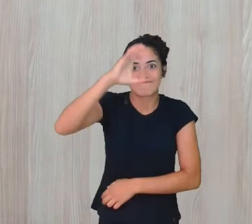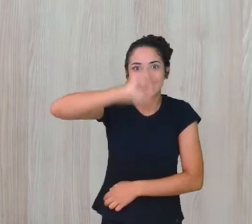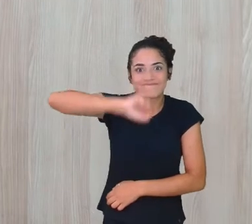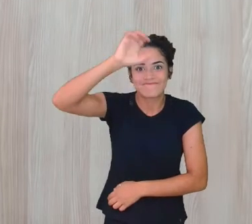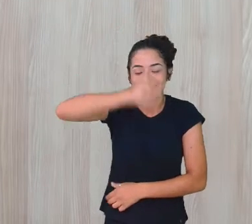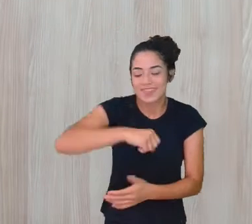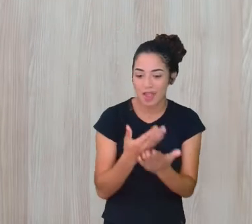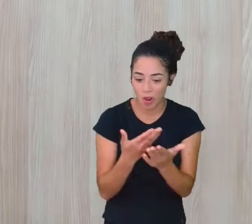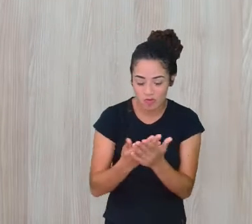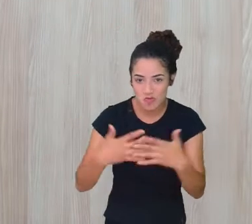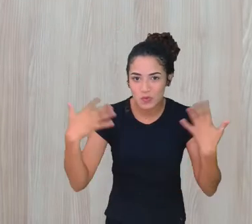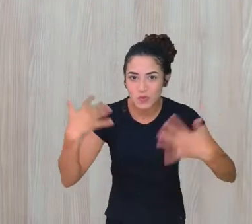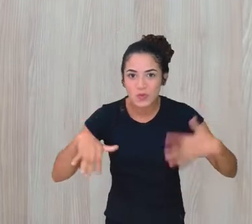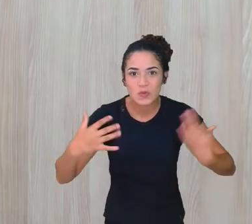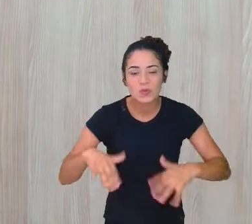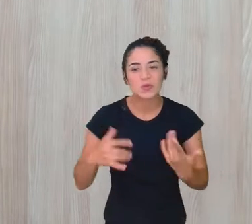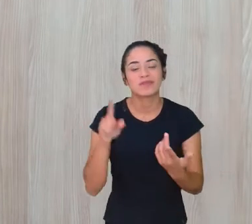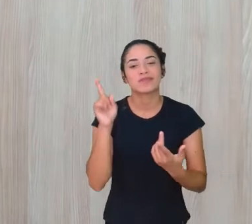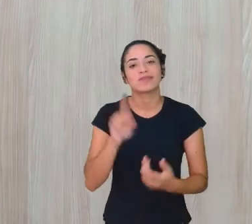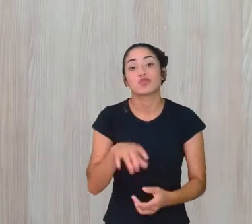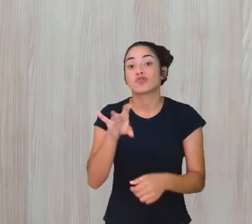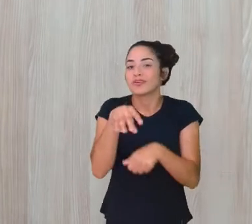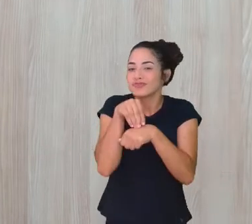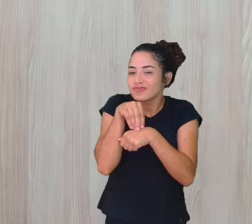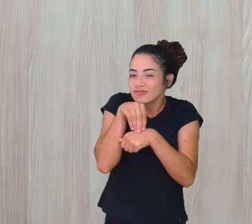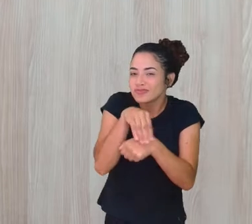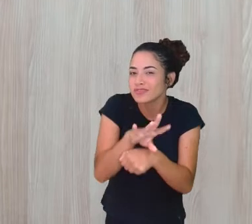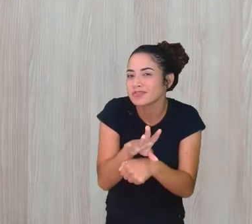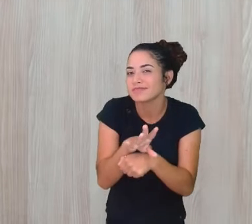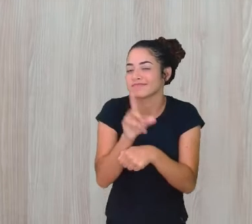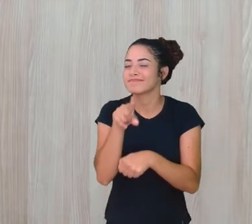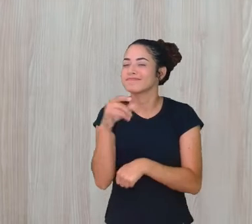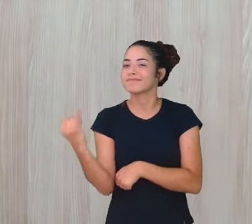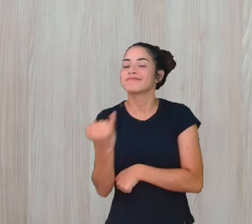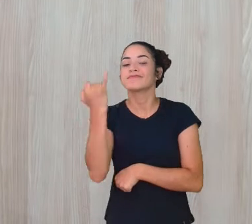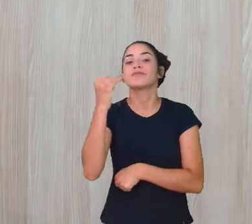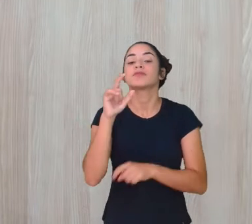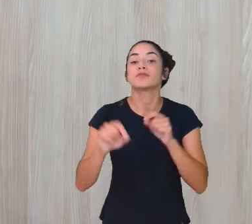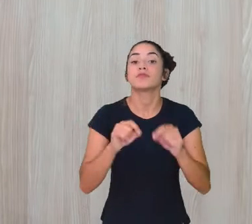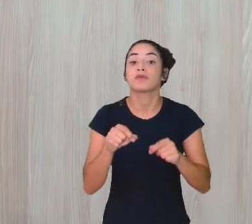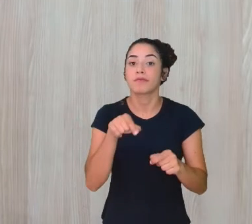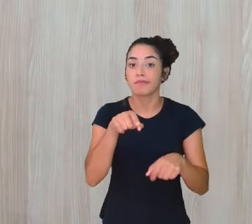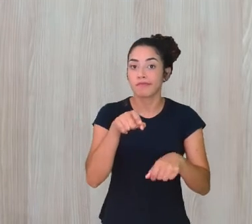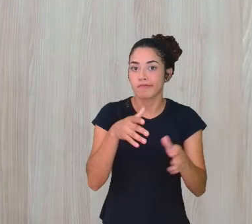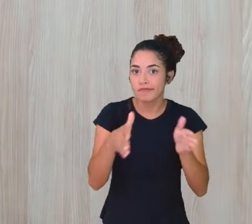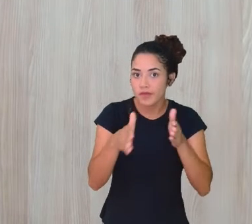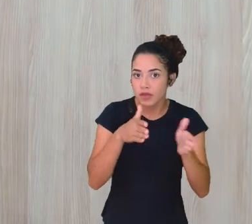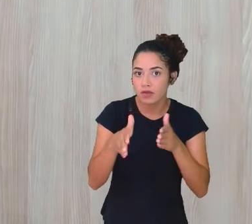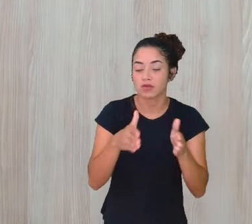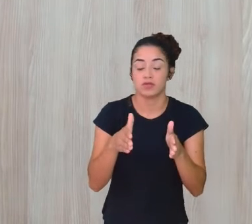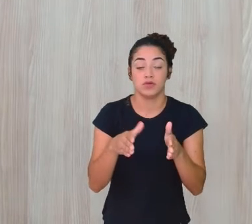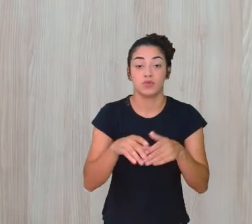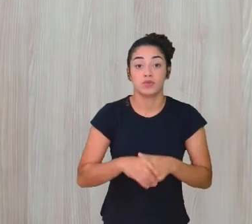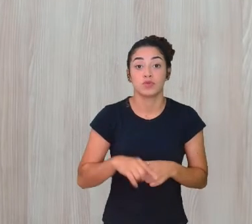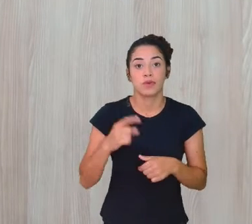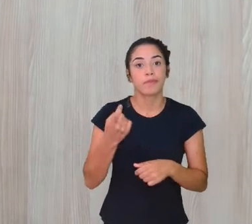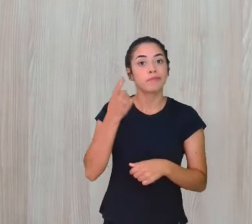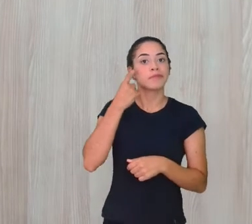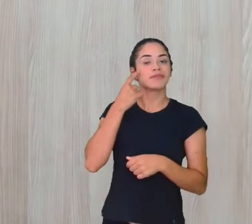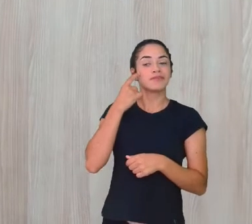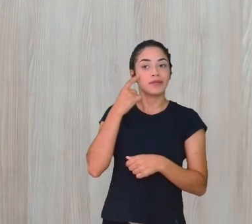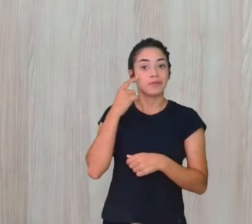na aula, né? Que bom. Só dando um spoilerzinho, professor Luciano, é importante que nesse período também clássico, o